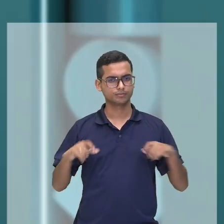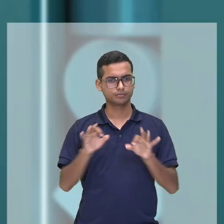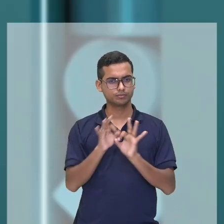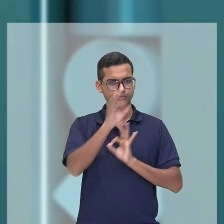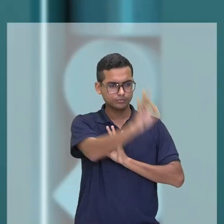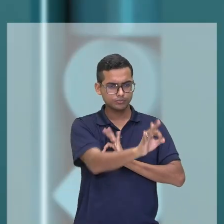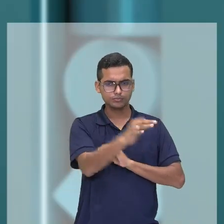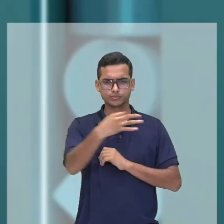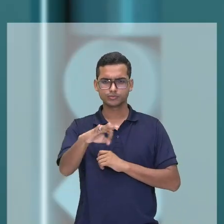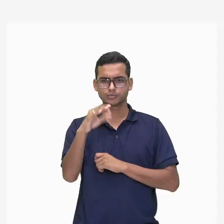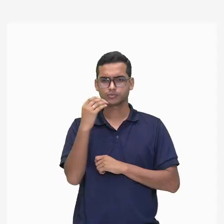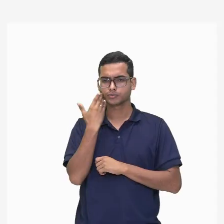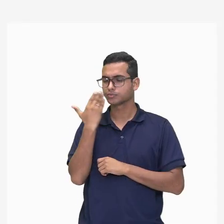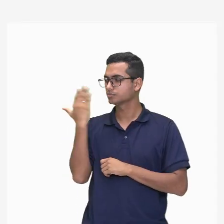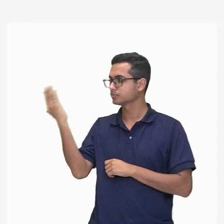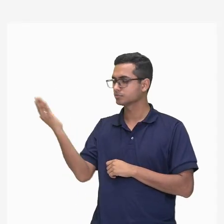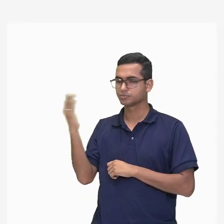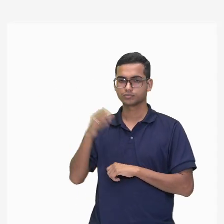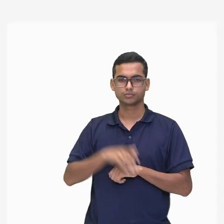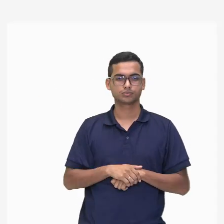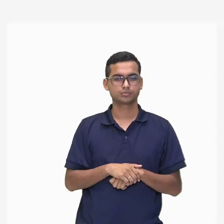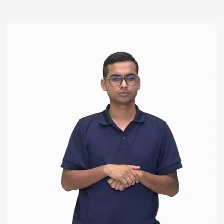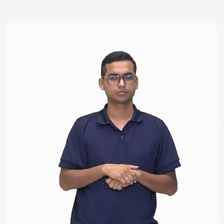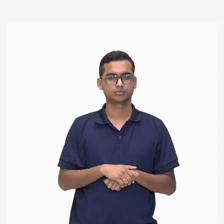distância aqui, que eu vou mostrar para vocês.